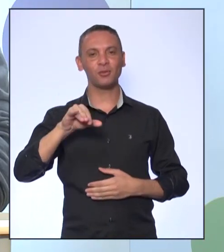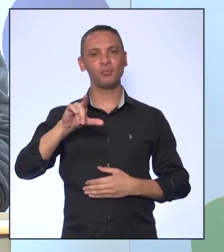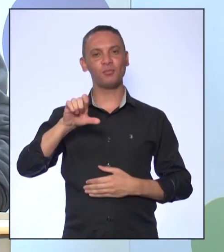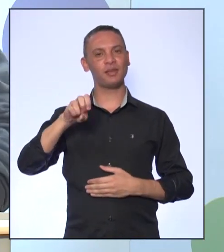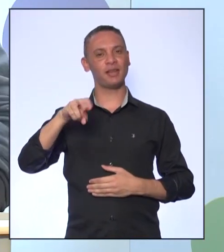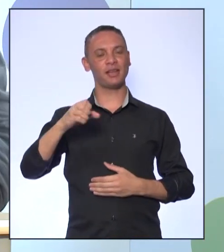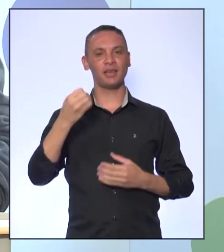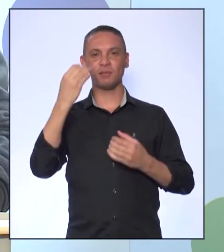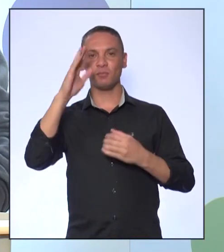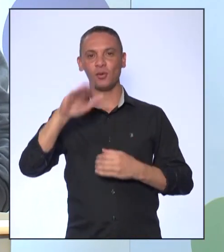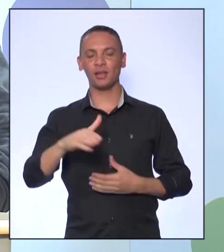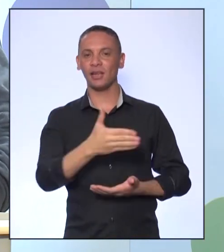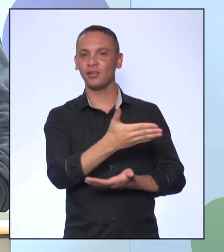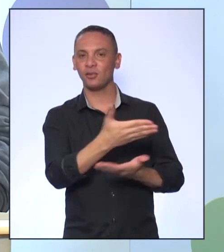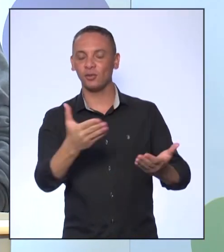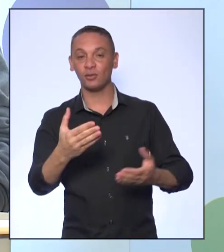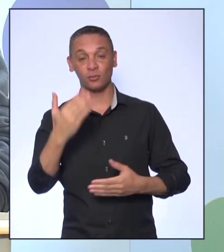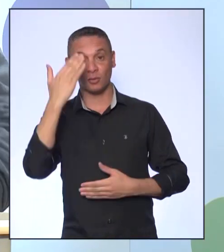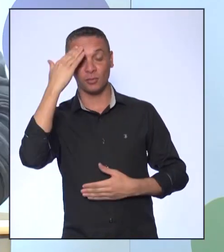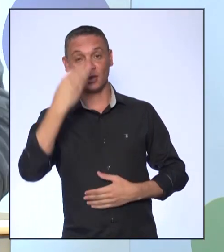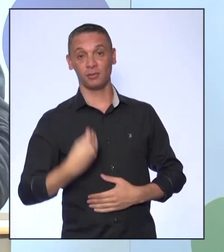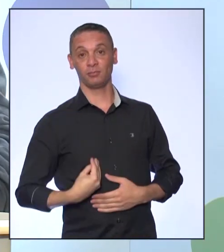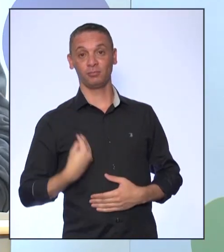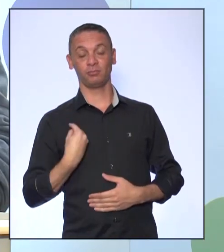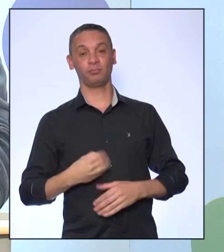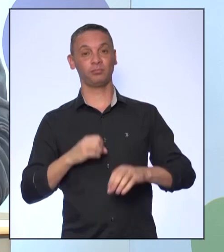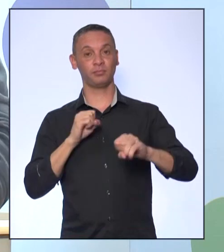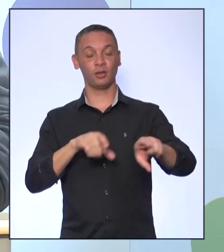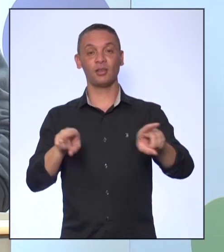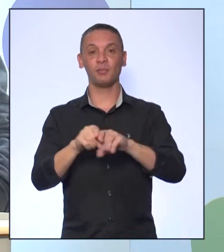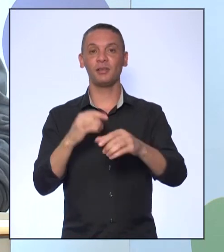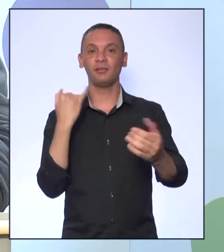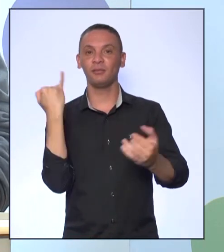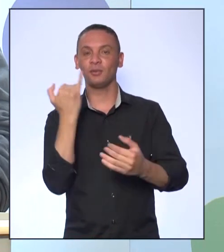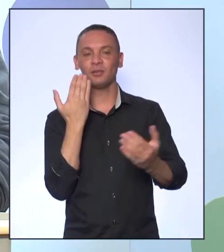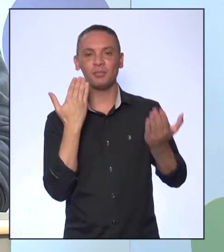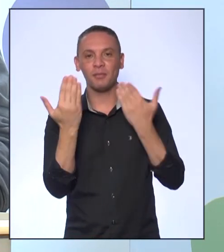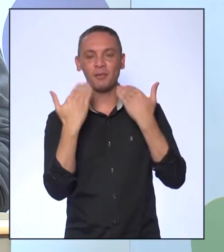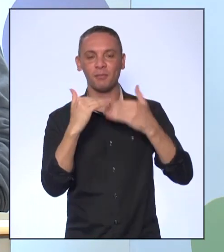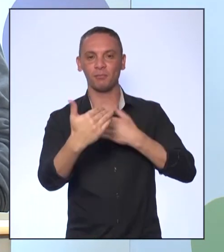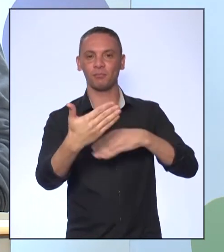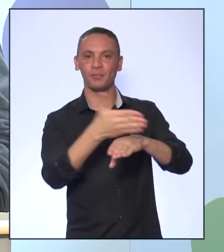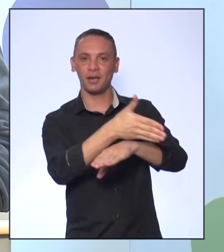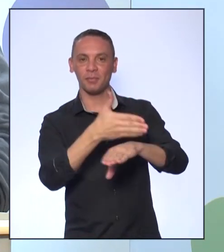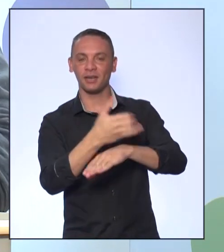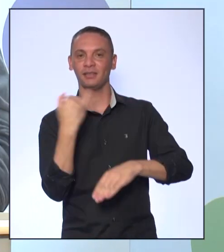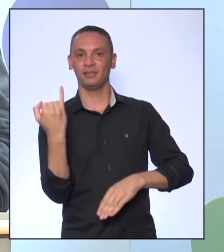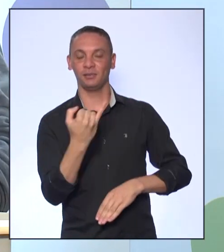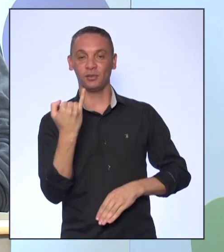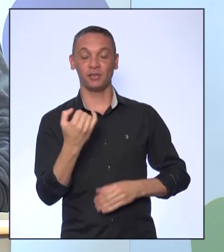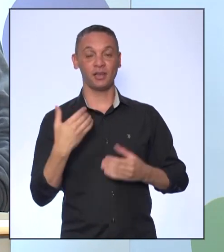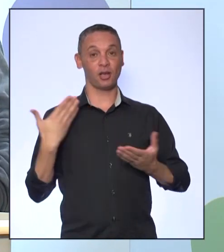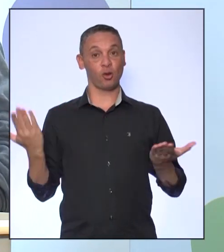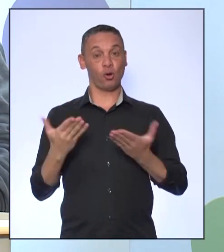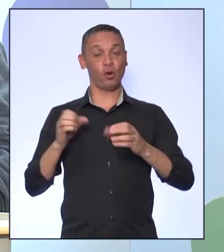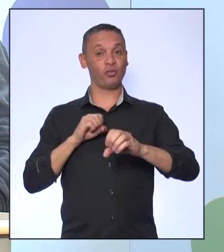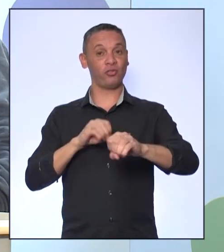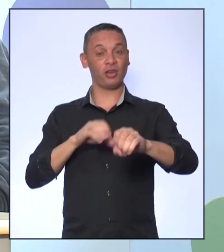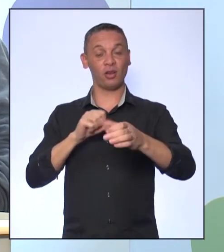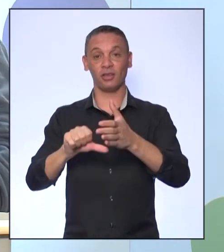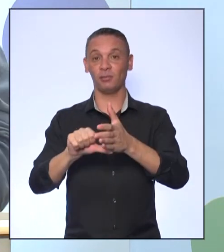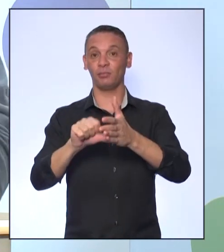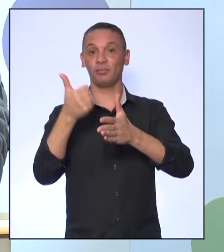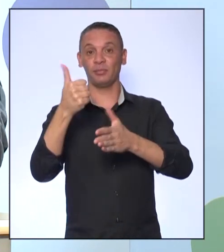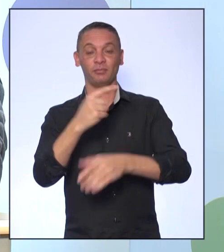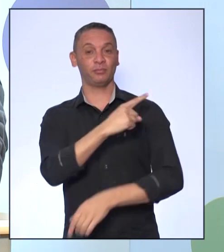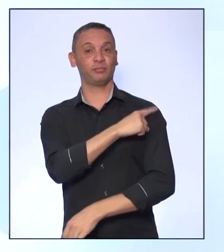todos. Obrigado aí por estar participando dessa aula. Participem também do chat. É um grande prazer estar com vocês aqui para uma aula para o primeiro ano de